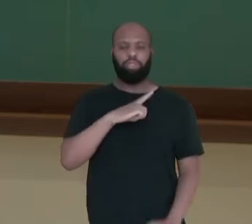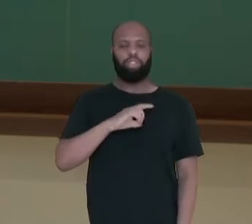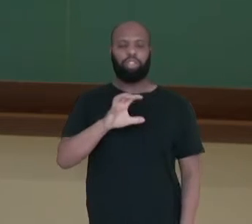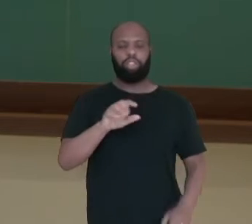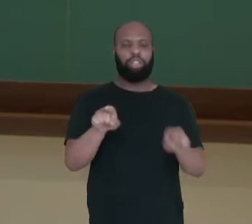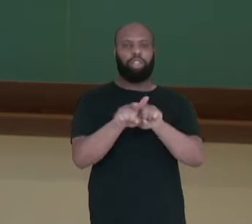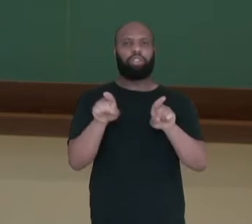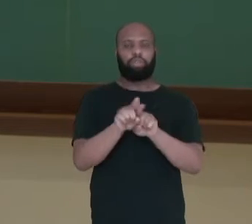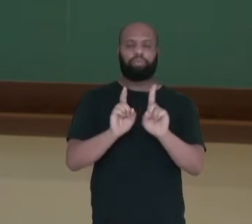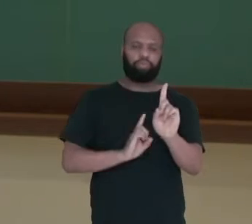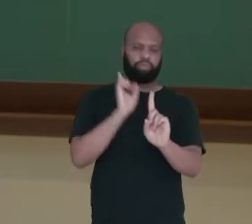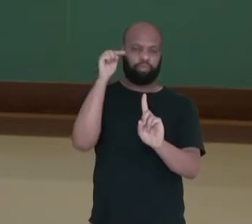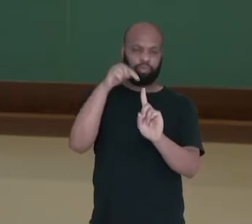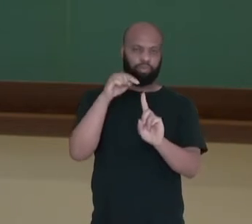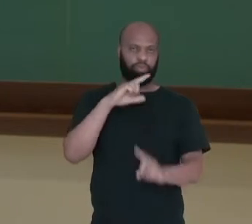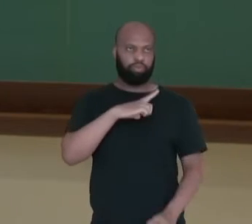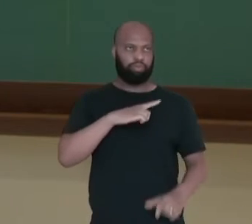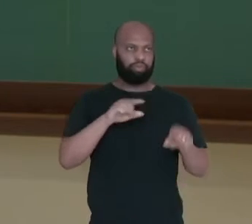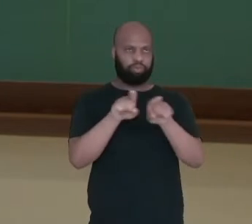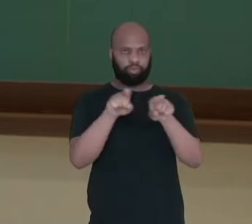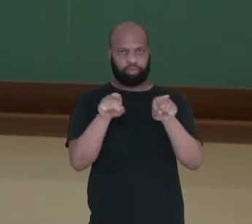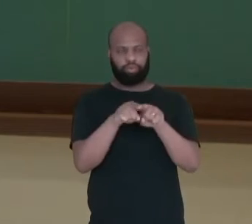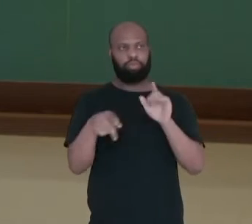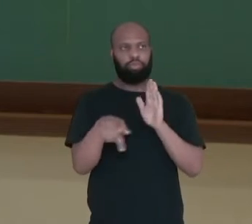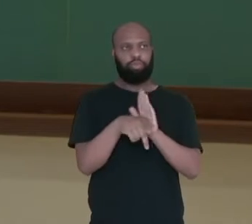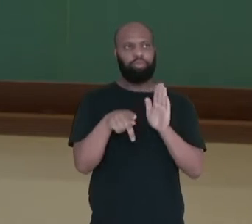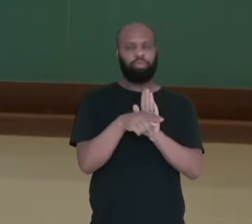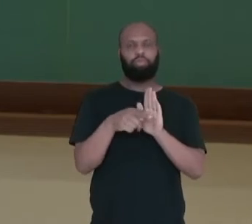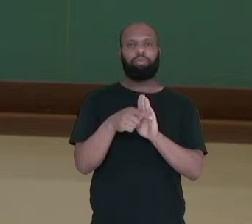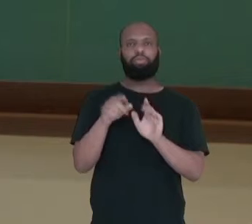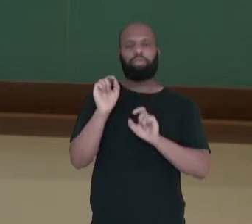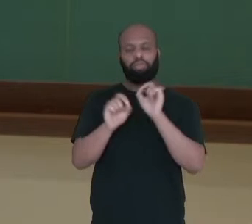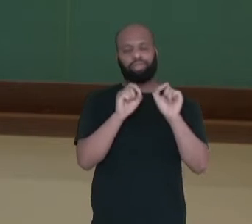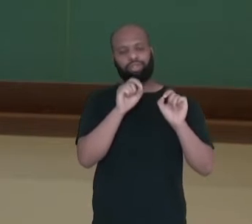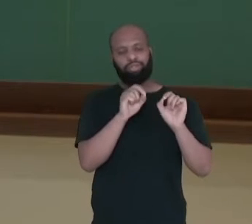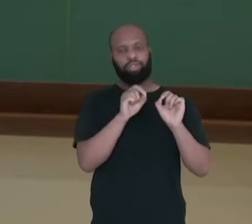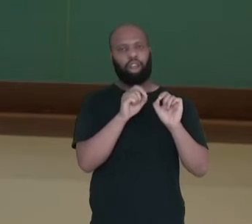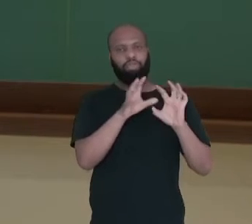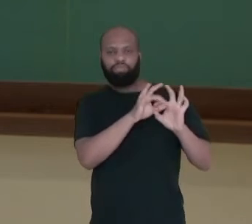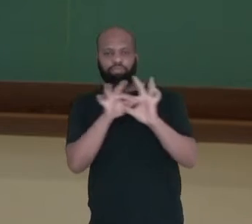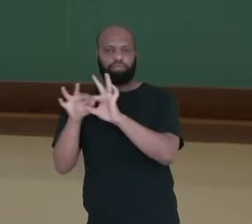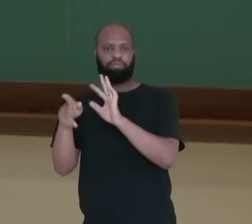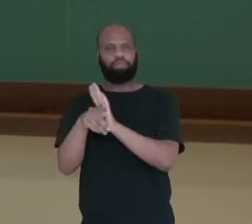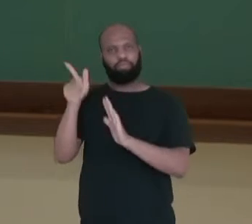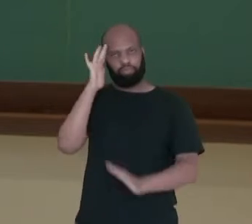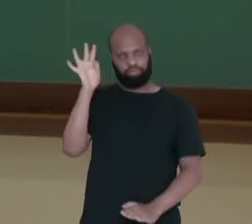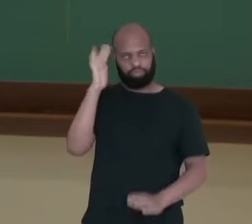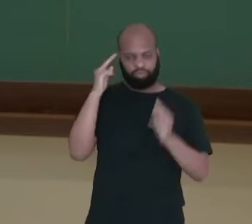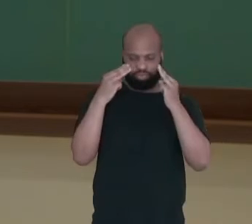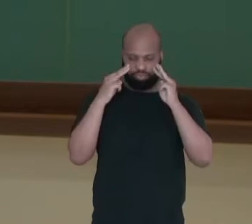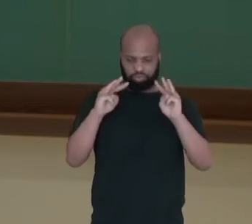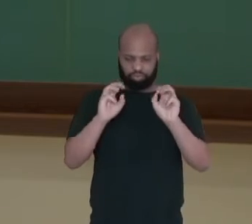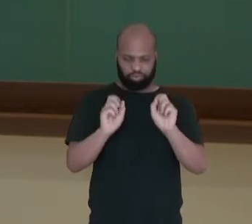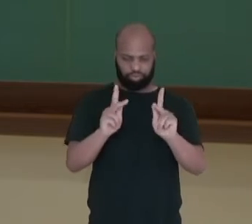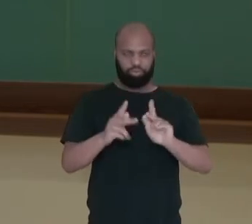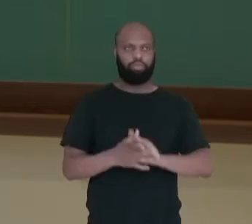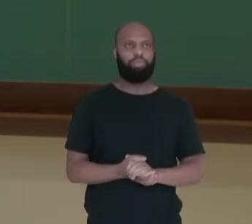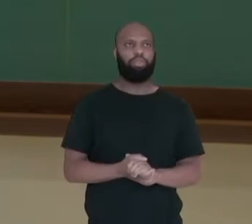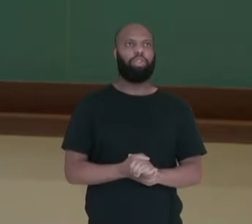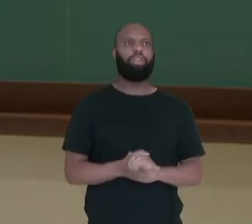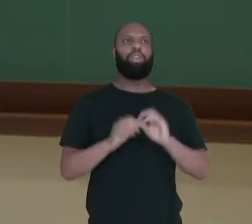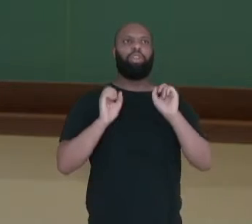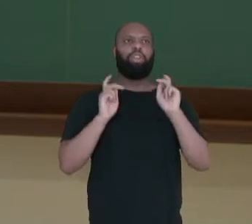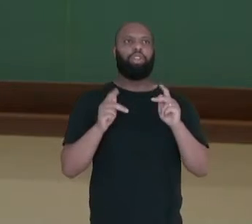essa intencionalidade no pano de fundo aí das teorias de Maquiavel, certo?